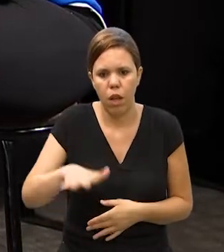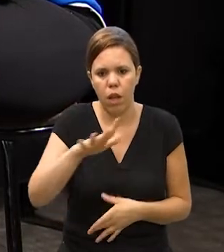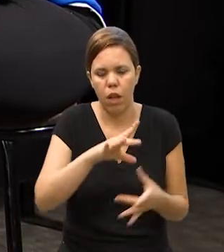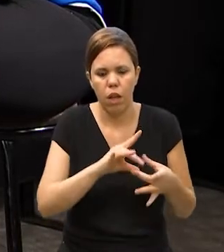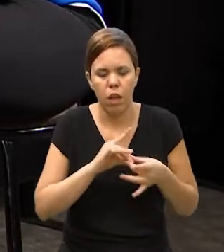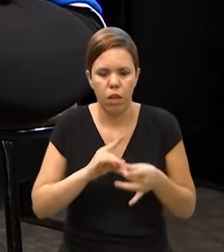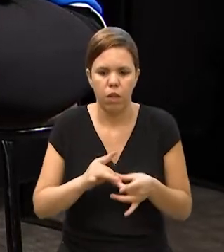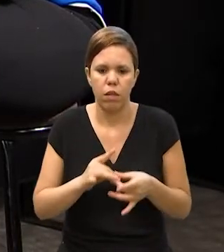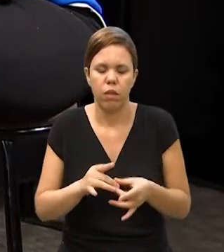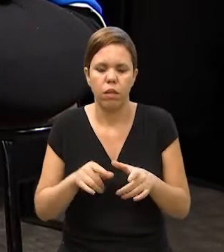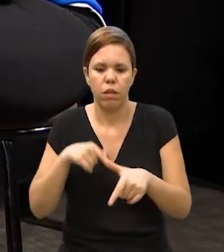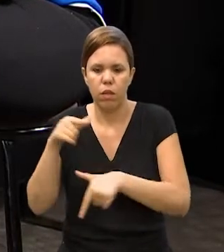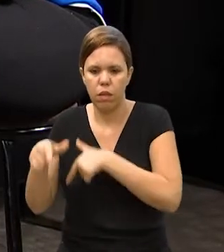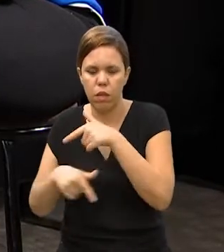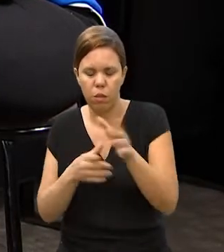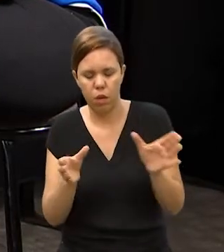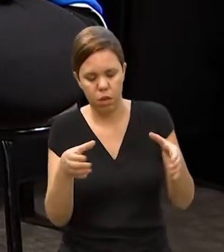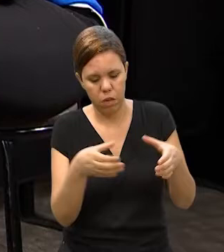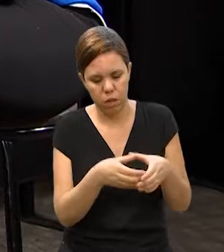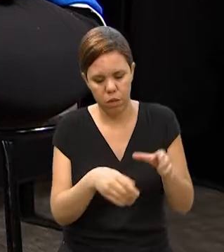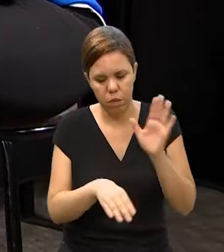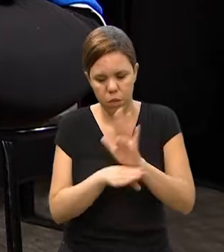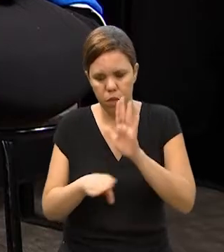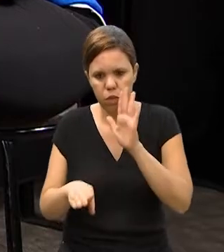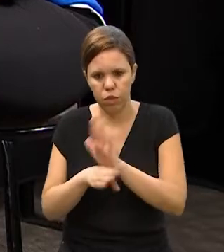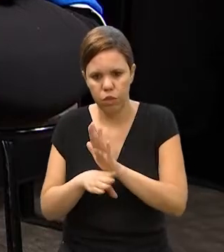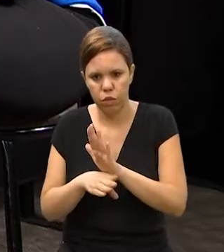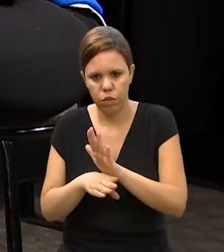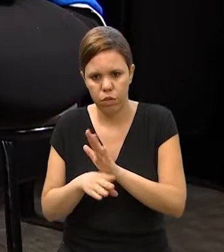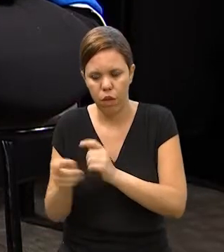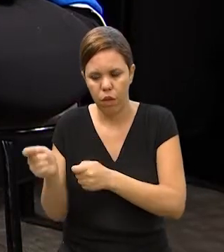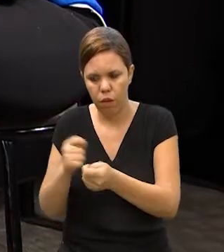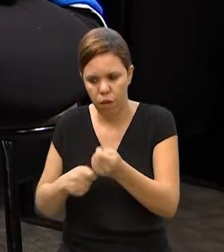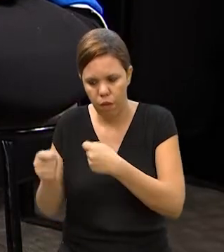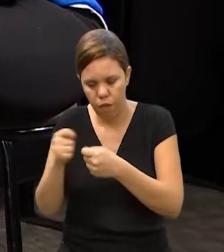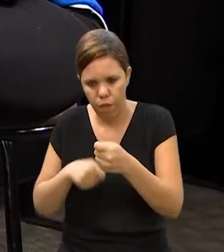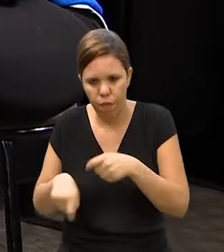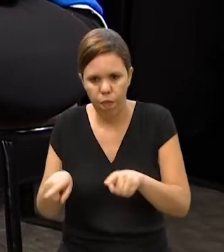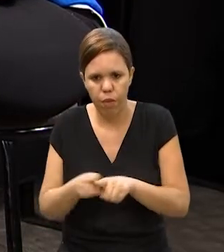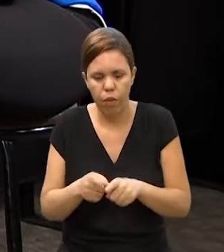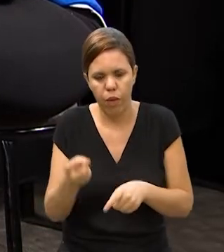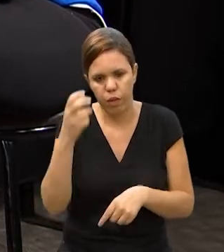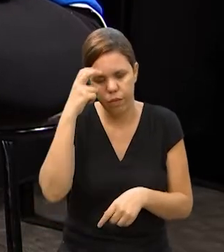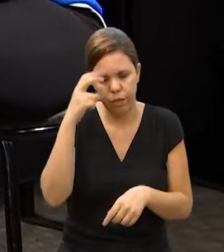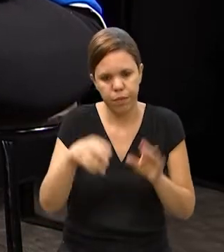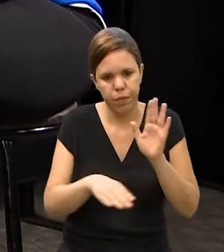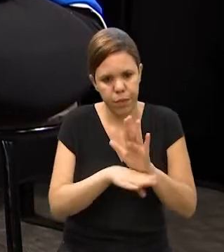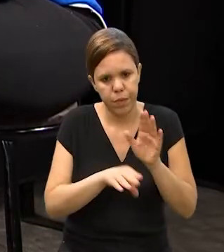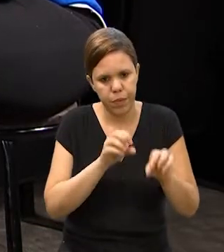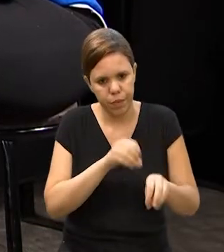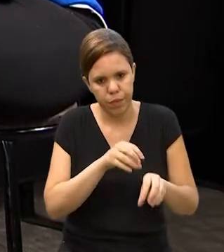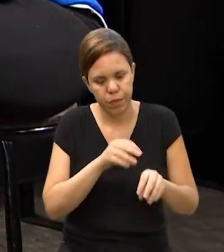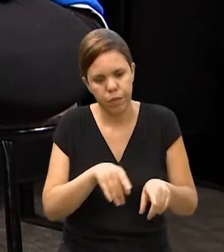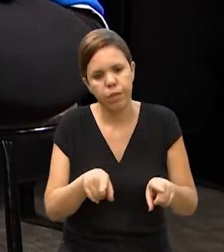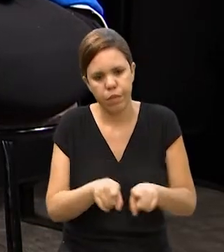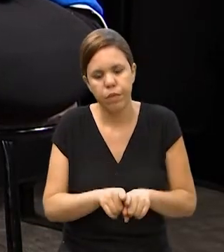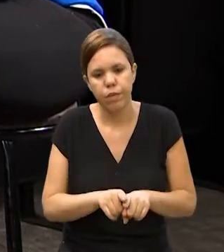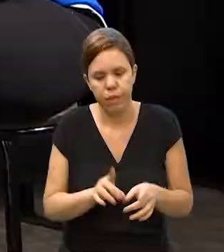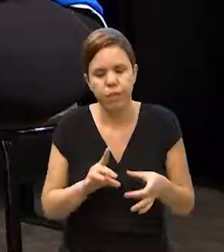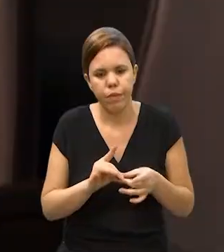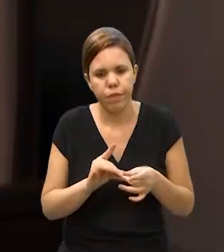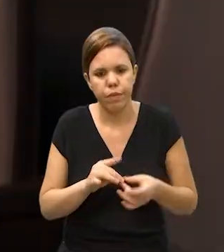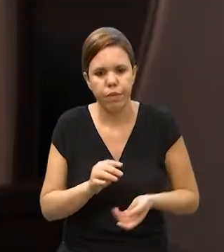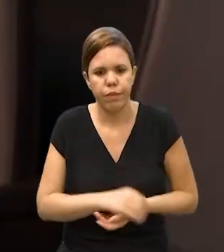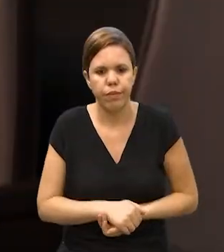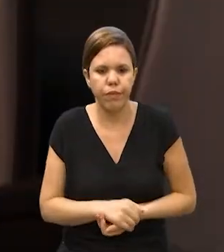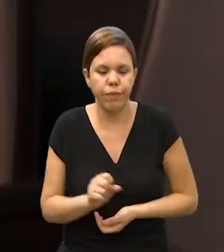ligada à outra, né? O trabalho dessa comissão ajuda aí na parte econômica, ajuda na cultura, ajuda na educação também, está tudo